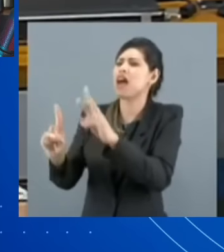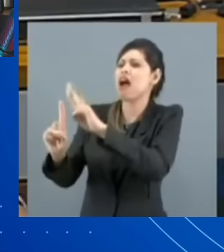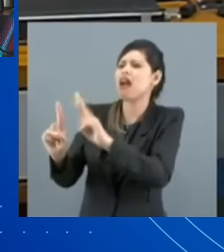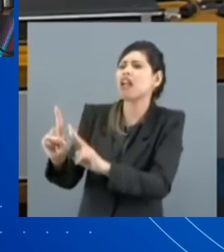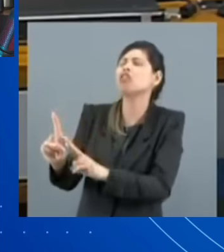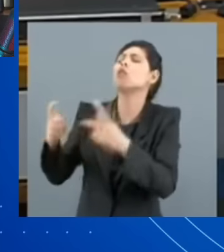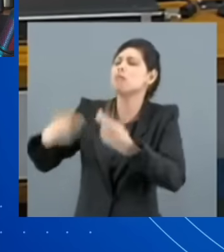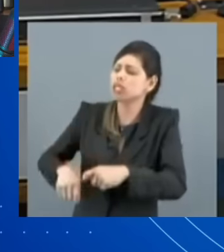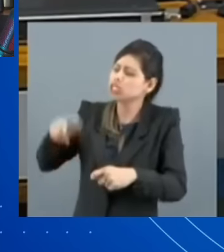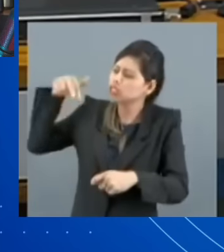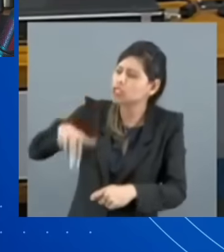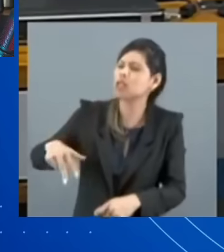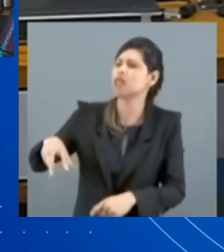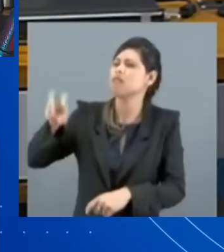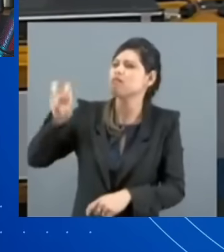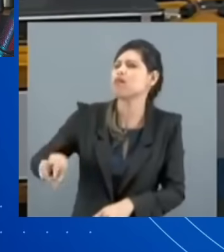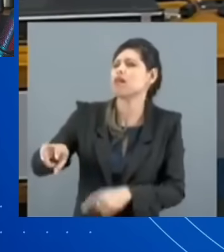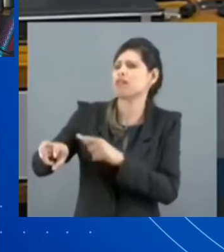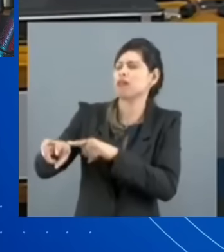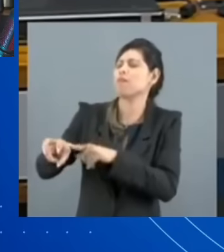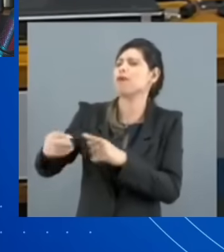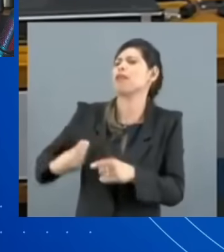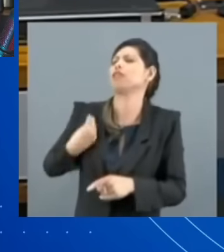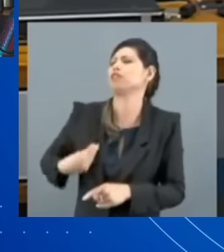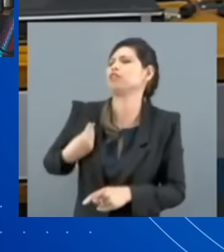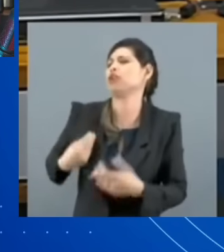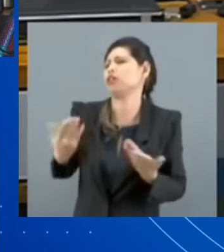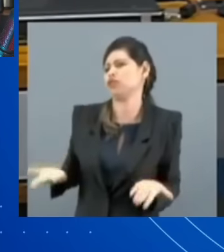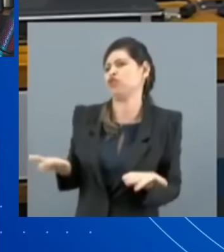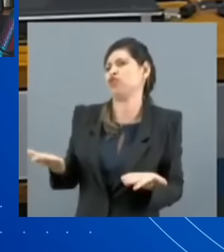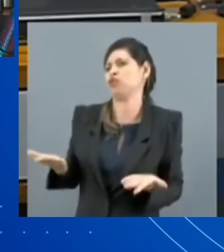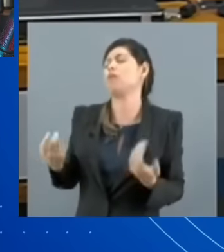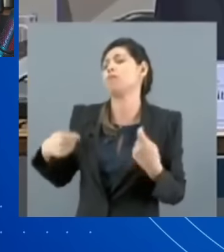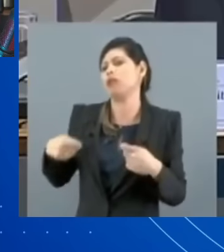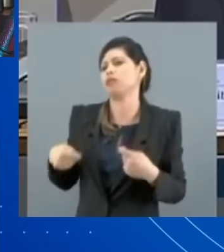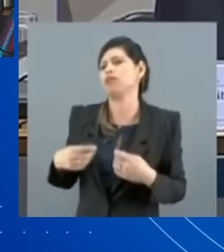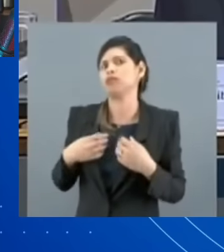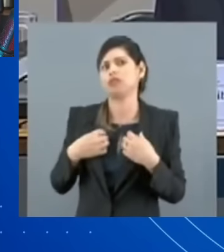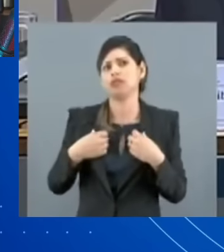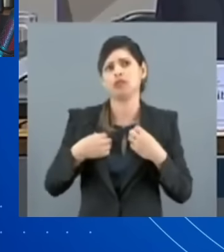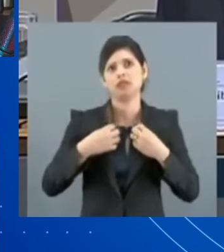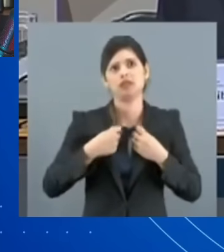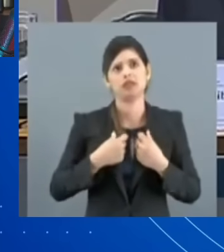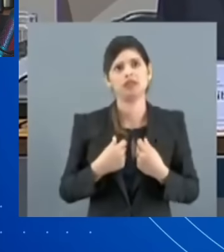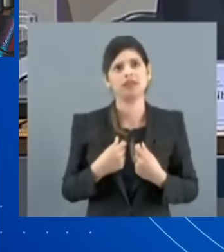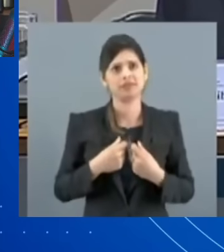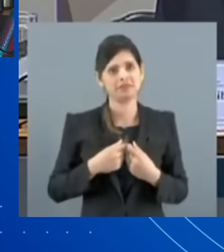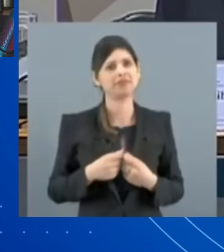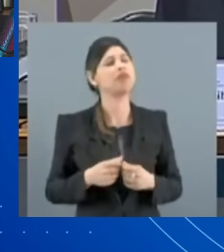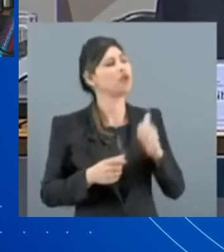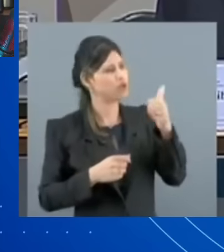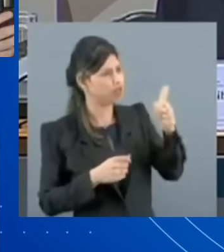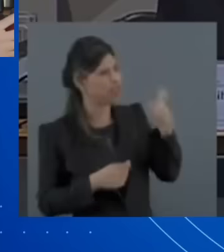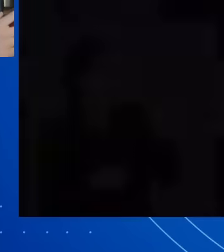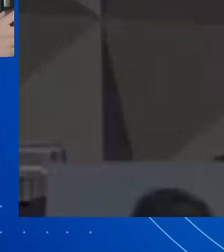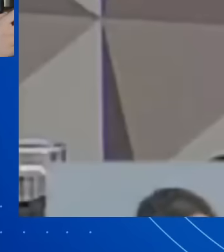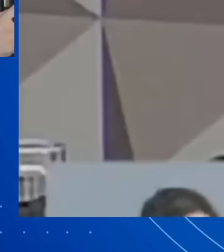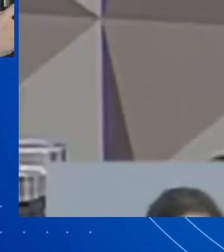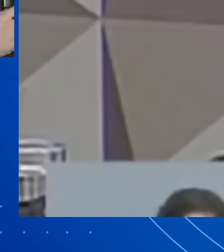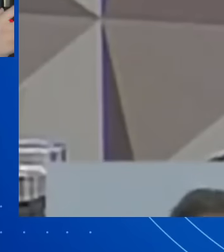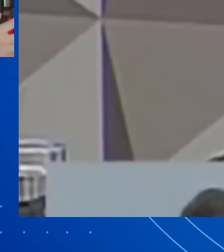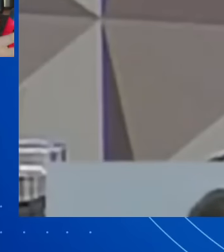ficar aqui presente, a não ser que ela esteja combinando as perguntas com o próximo depoente. Por favor, eu vou mandar procurar.